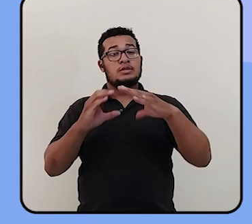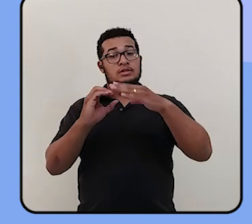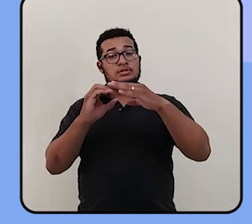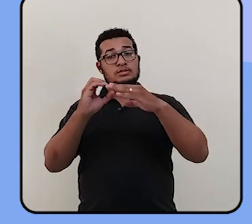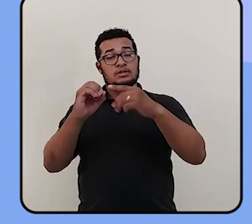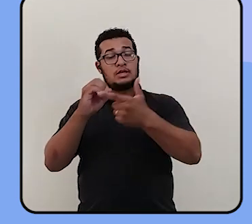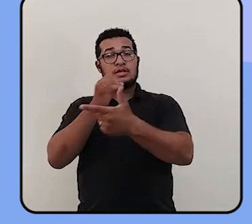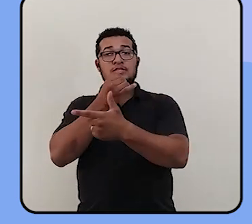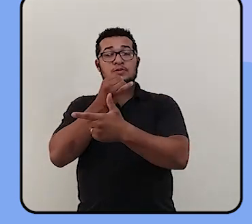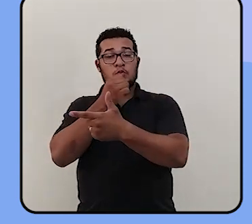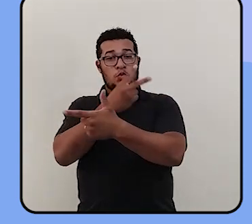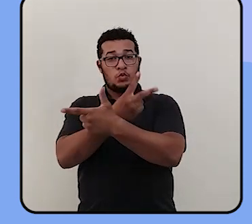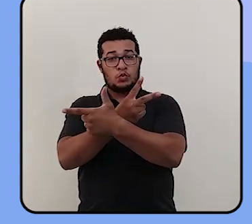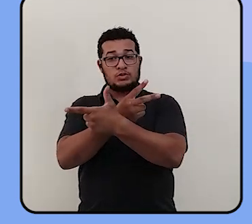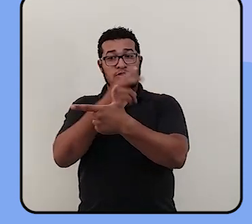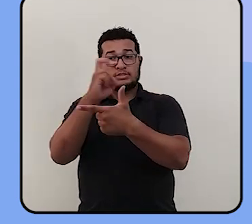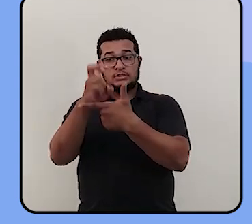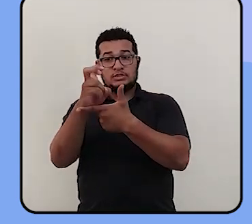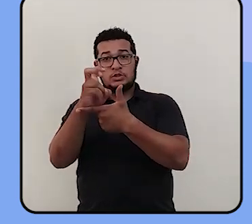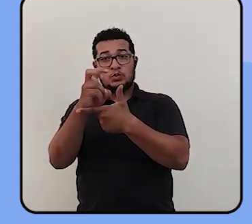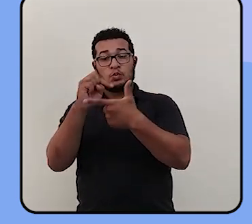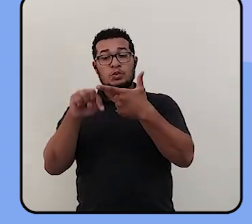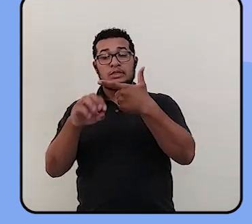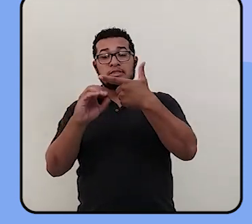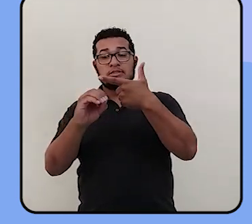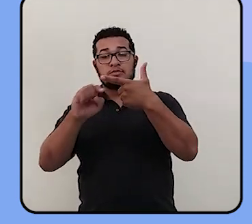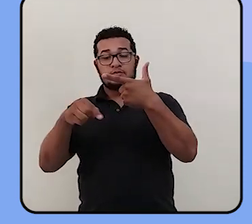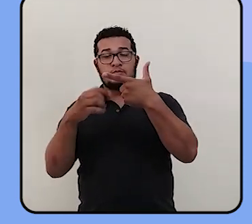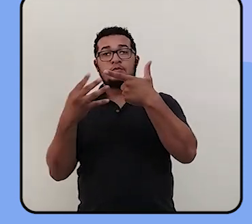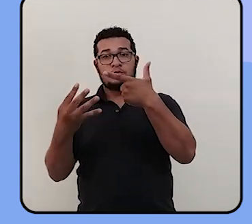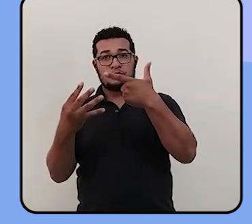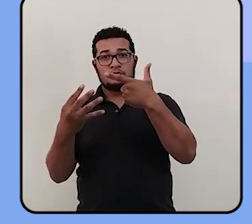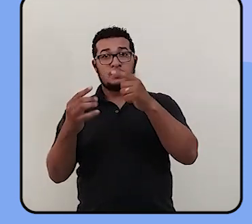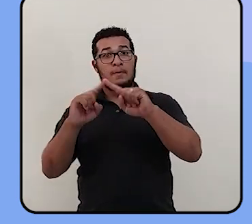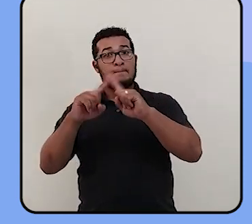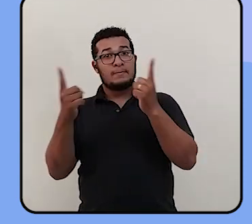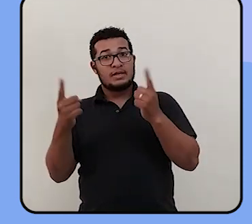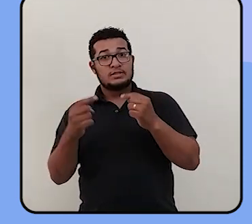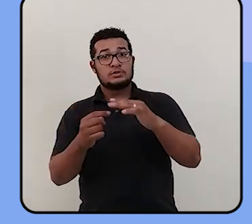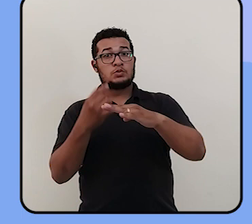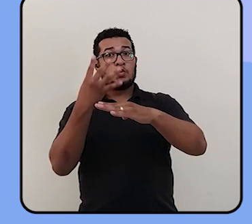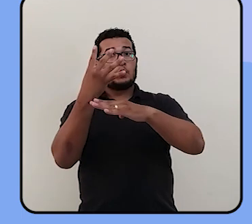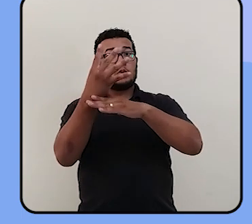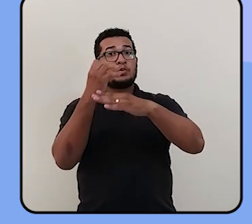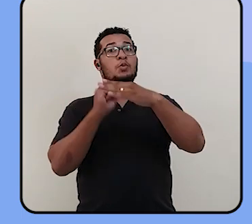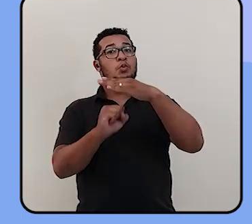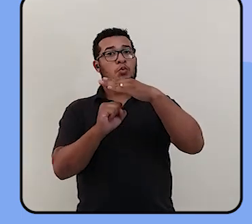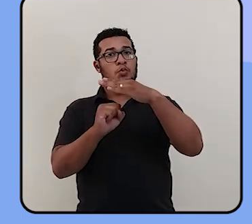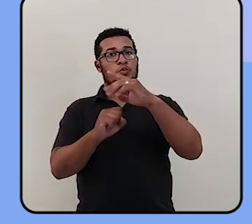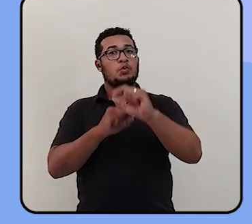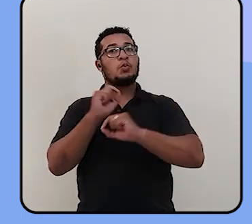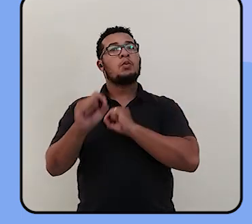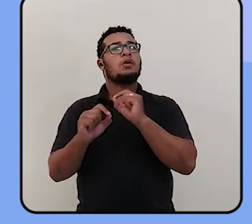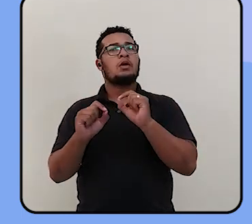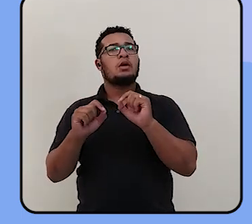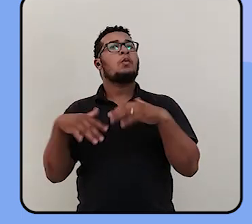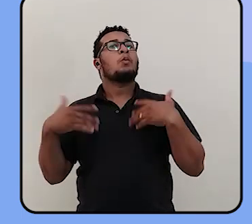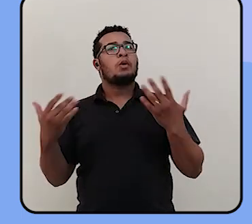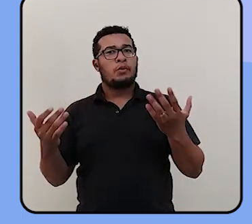é 0,4. Por quê? Porque você pegou 2 e dividiu por 5. Já na razão 4 para 8, a constante